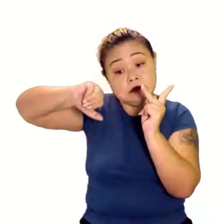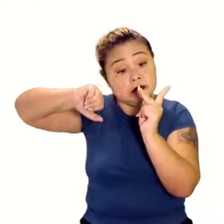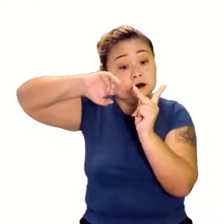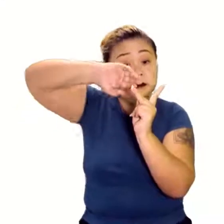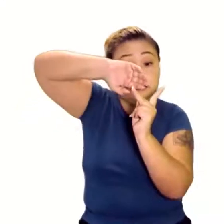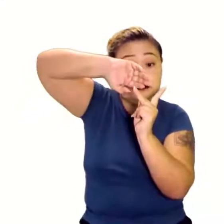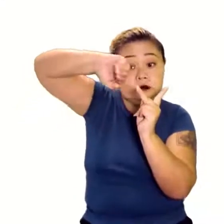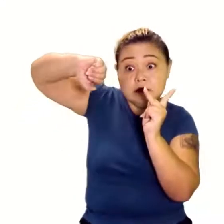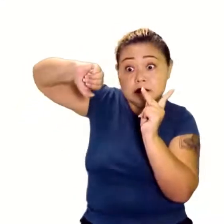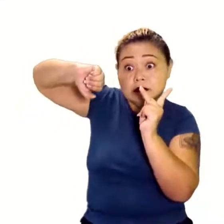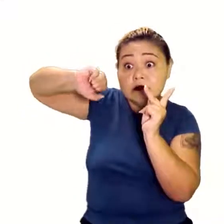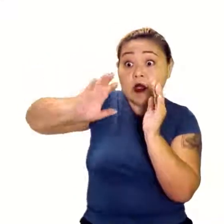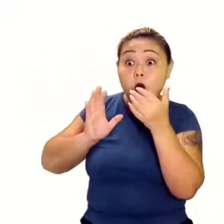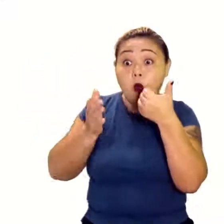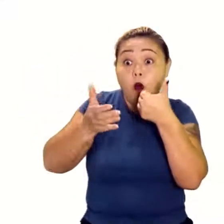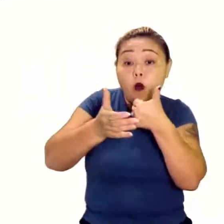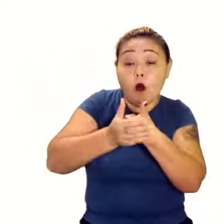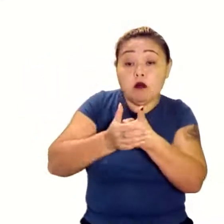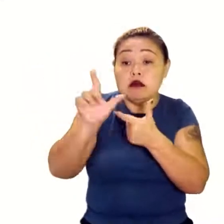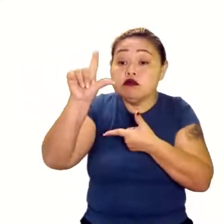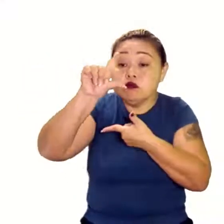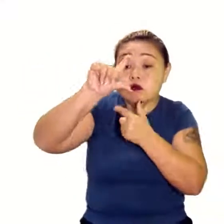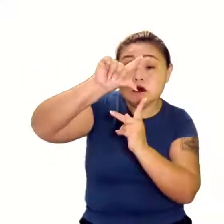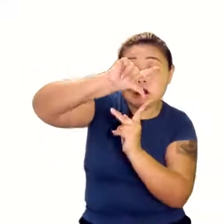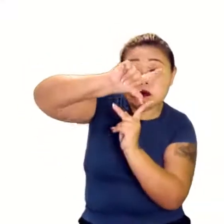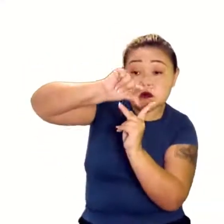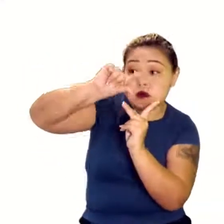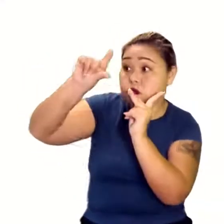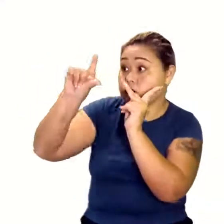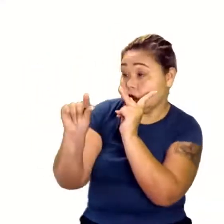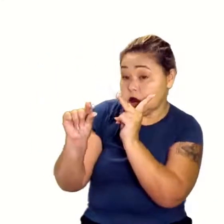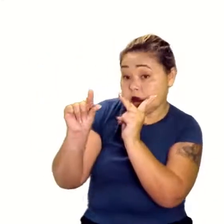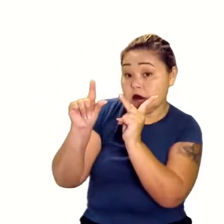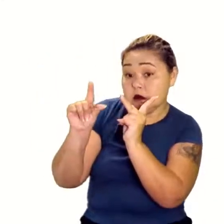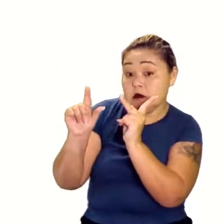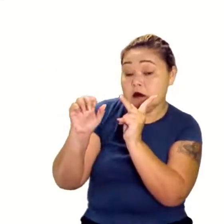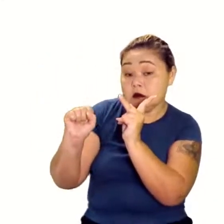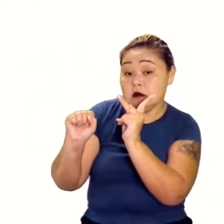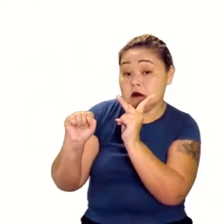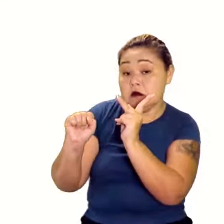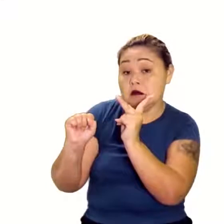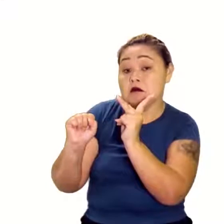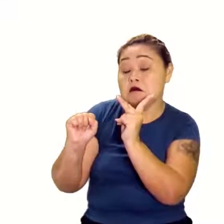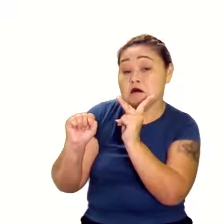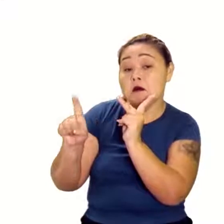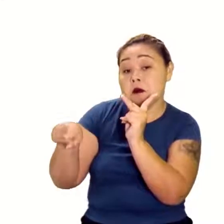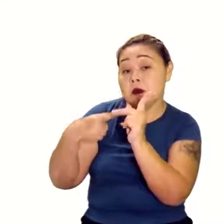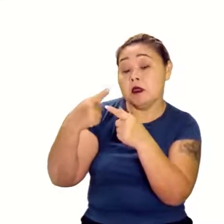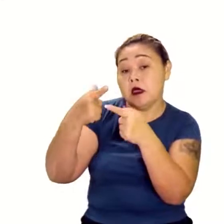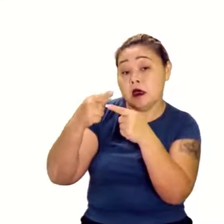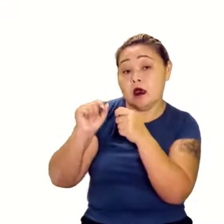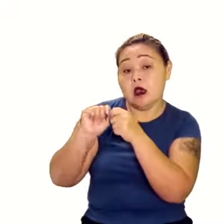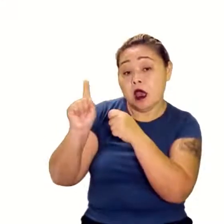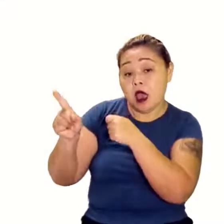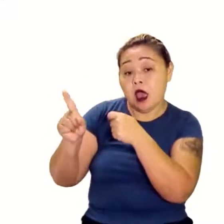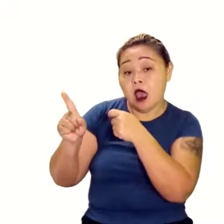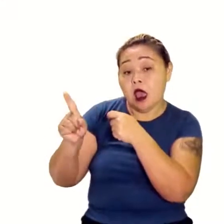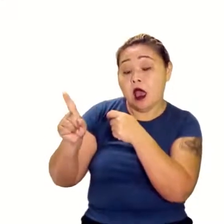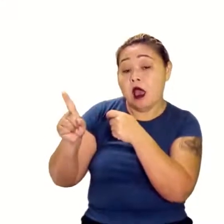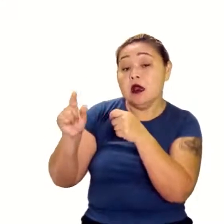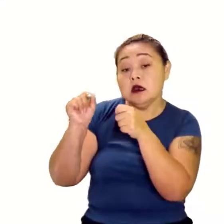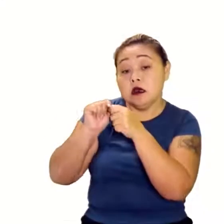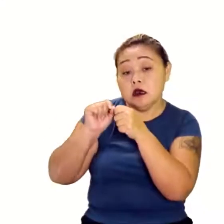esses fatores, fazendo a simplificação. Então eu posso multiplicar ou dividir? Multiplicar. Se eu fizer aqui e se eu